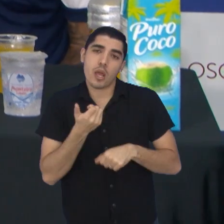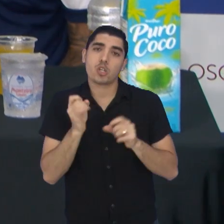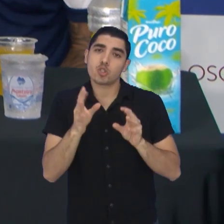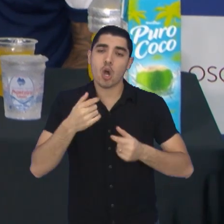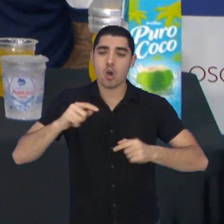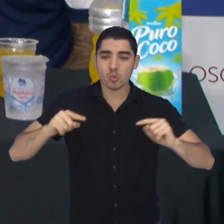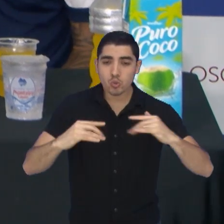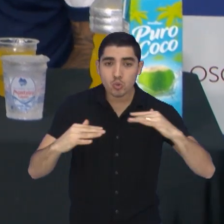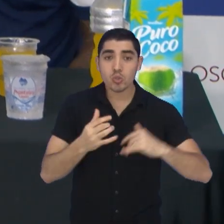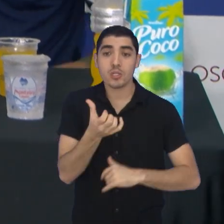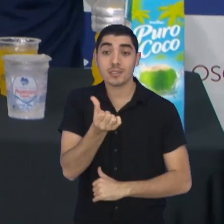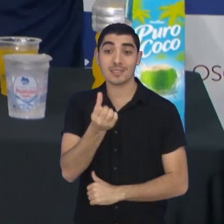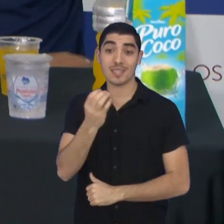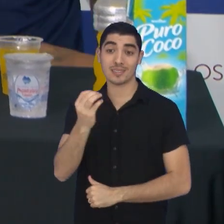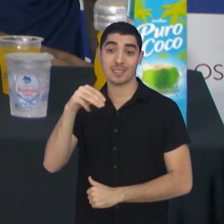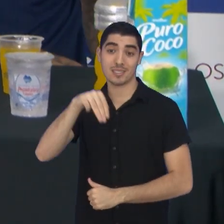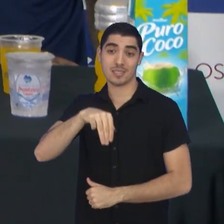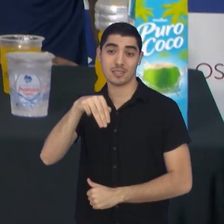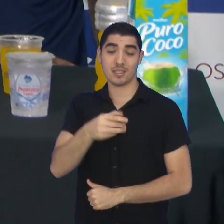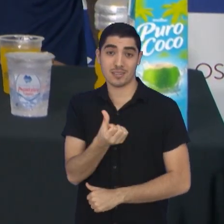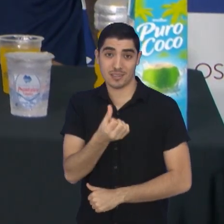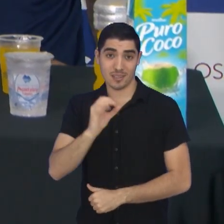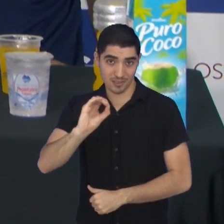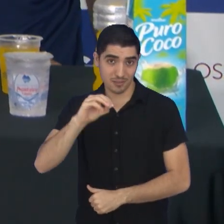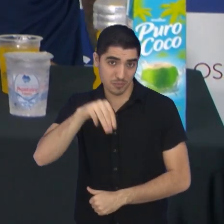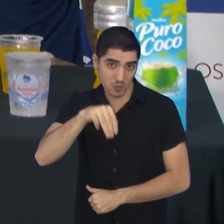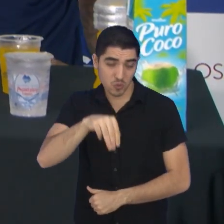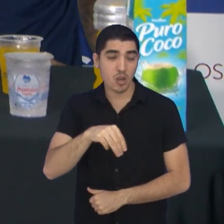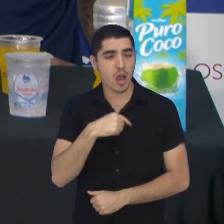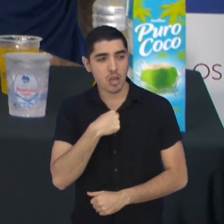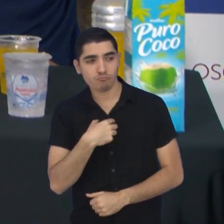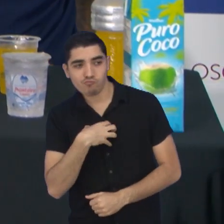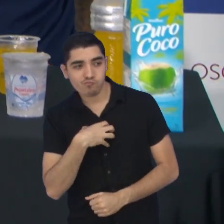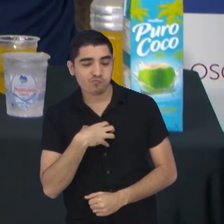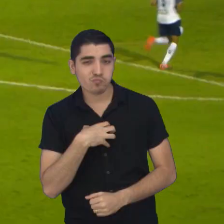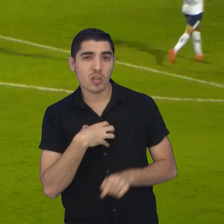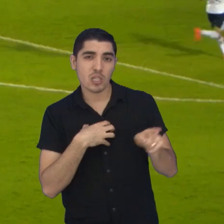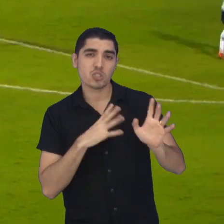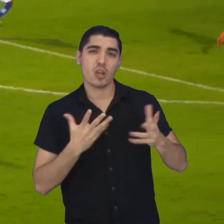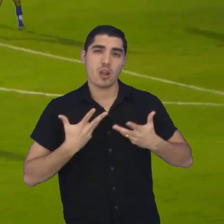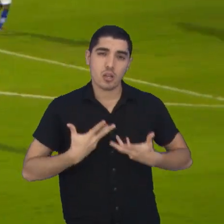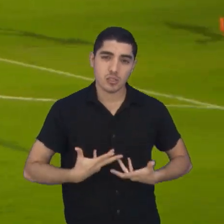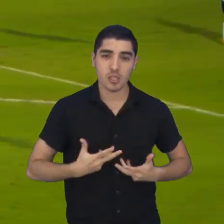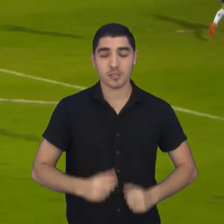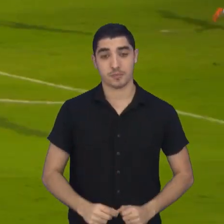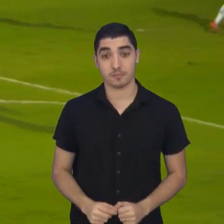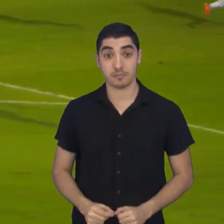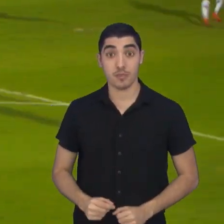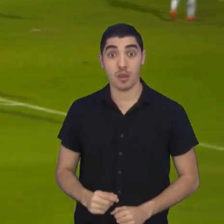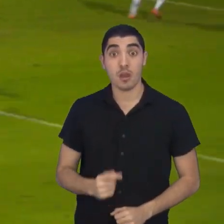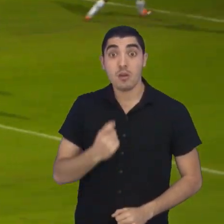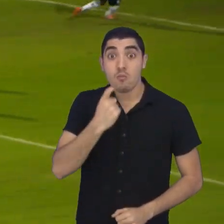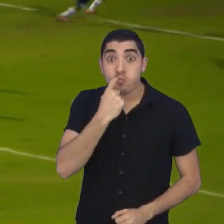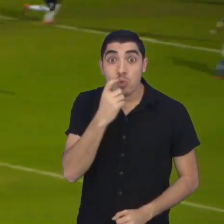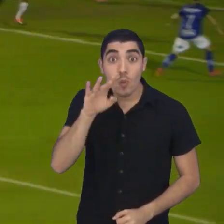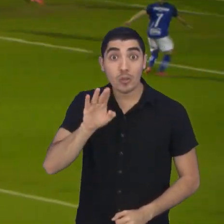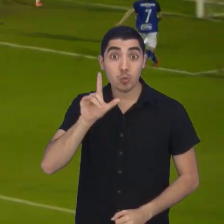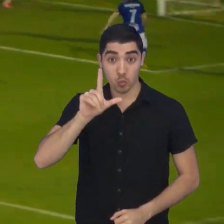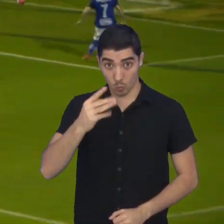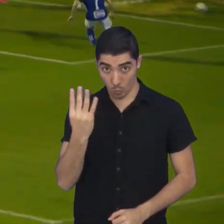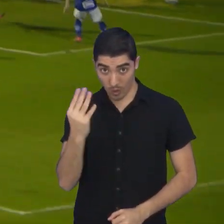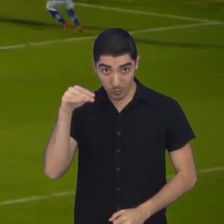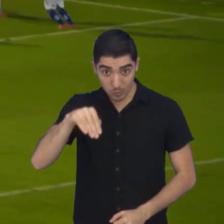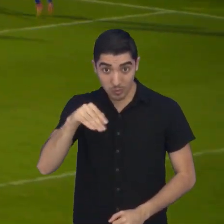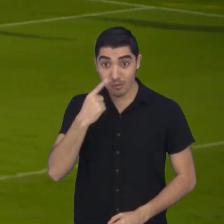uma opção talvez que eu teria, mas ele já tinha sentido, né, um pouquinho o cansaço. Em menos de 4 minutos